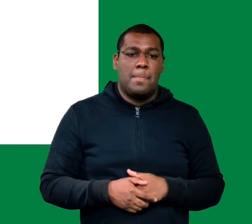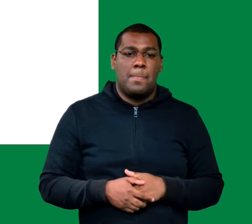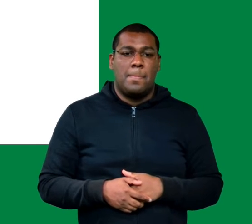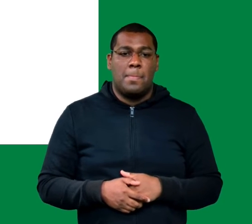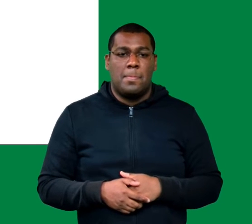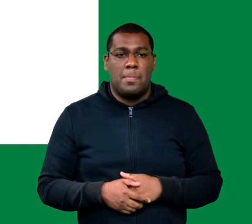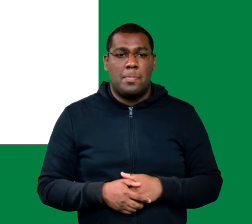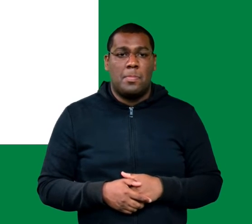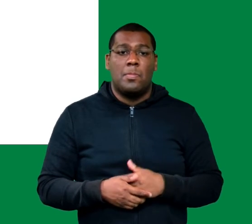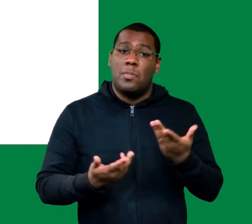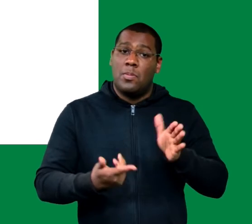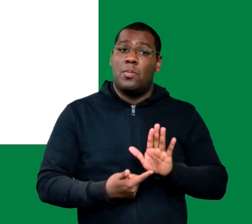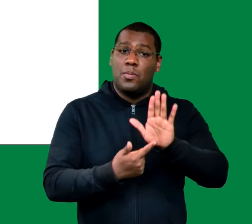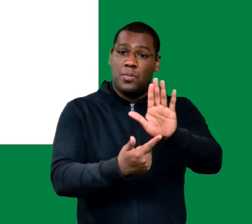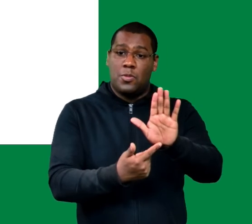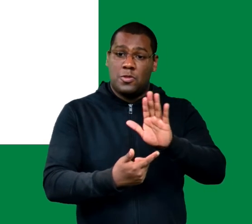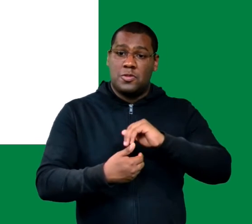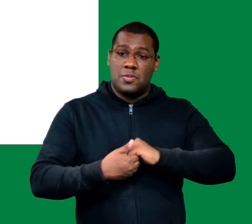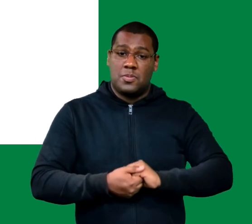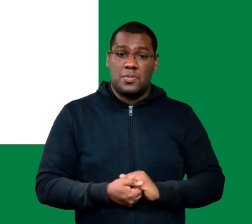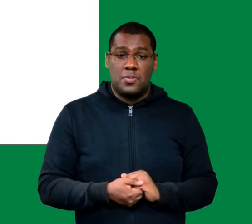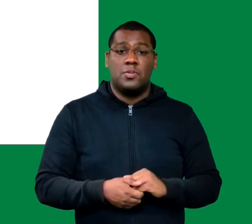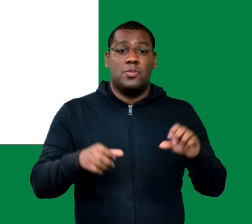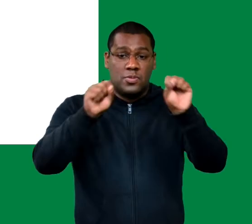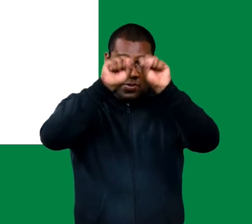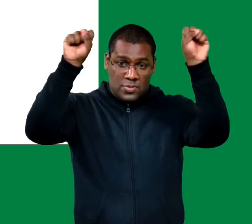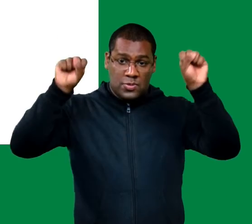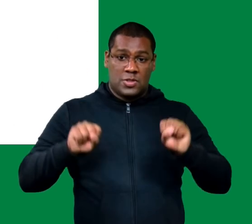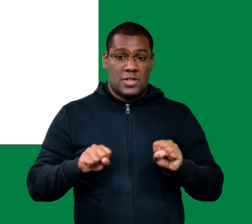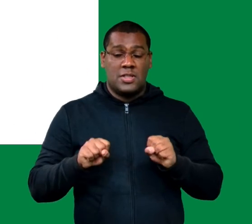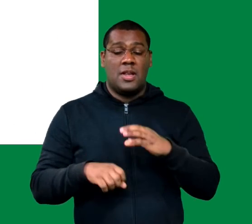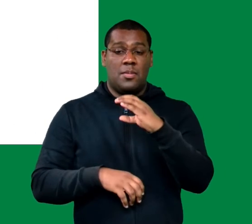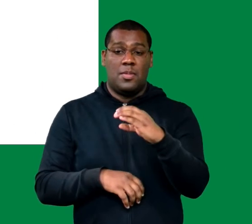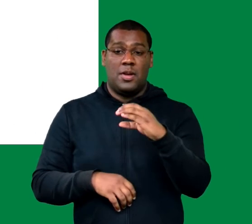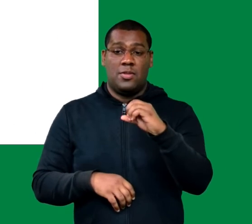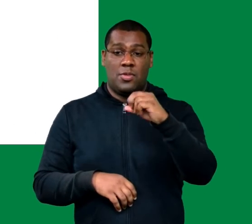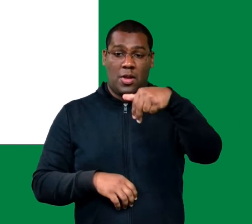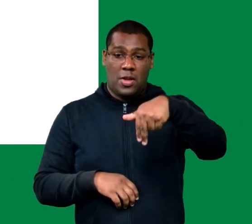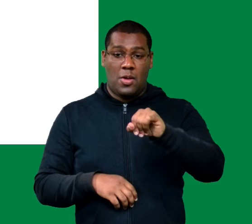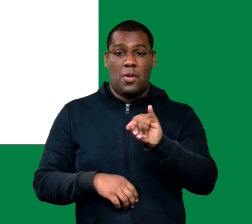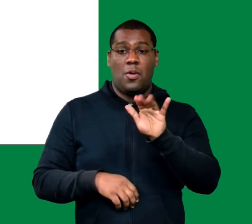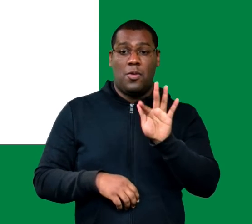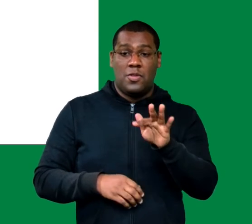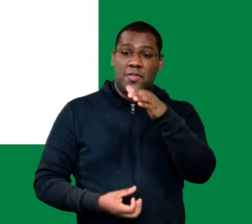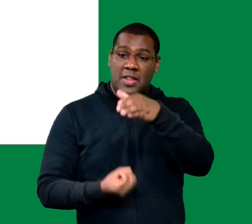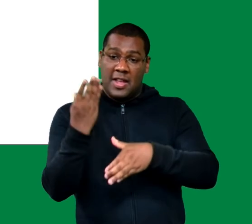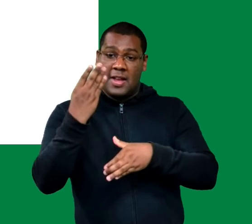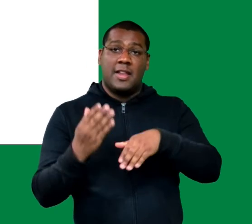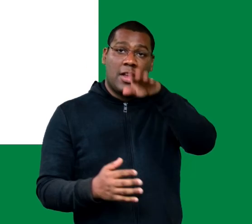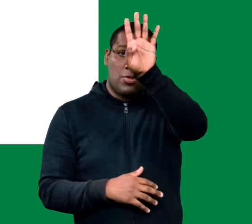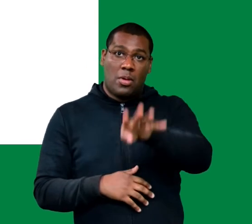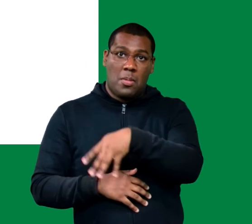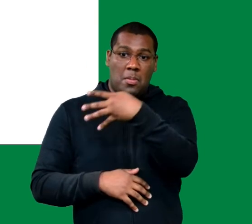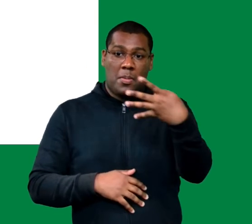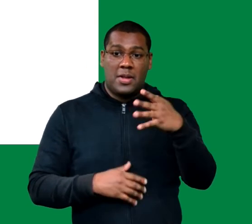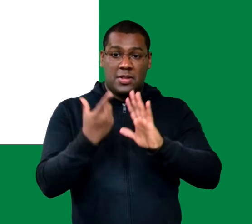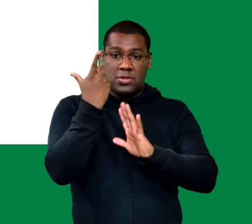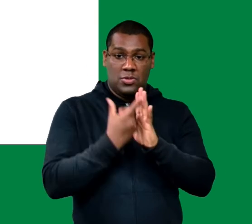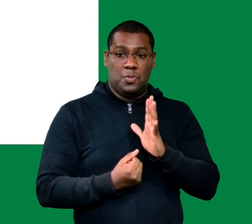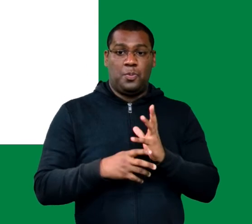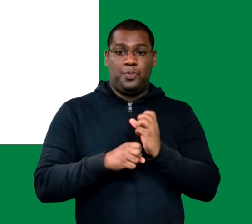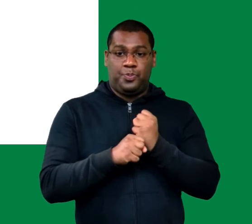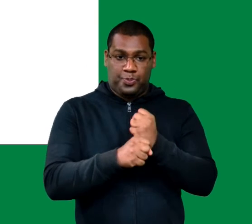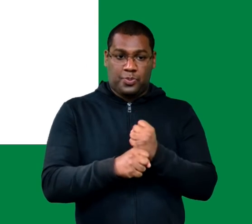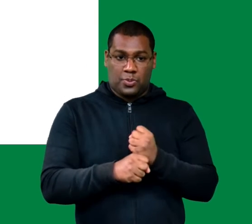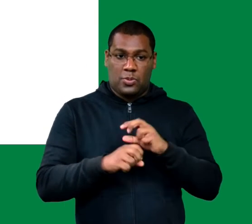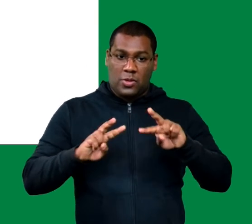Importante aqui a gente registrar que o sistema do CONIF que gera a matriz orçamentária, por meio desse link